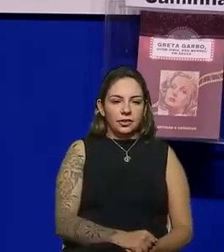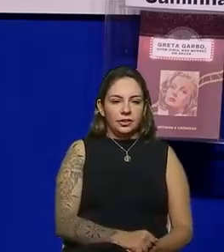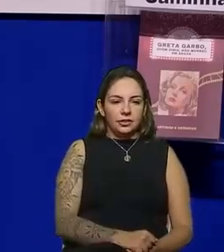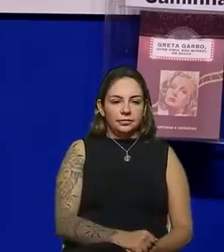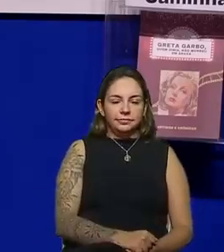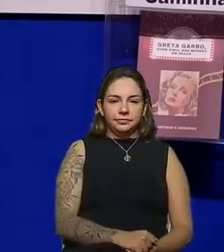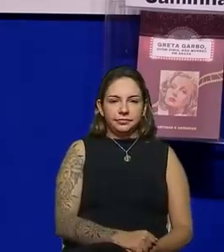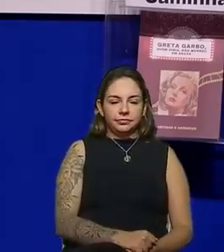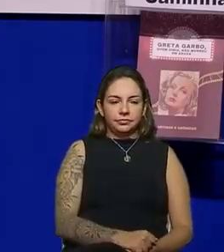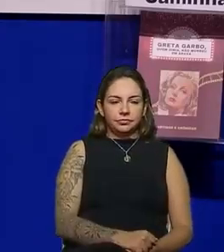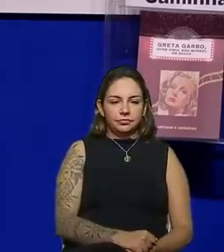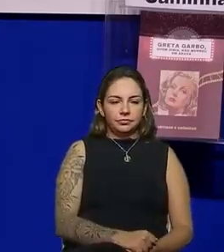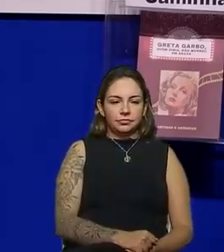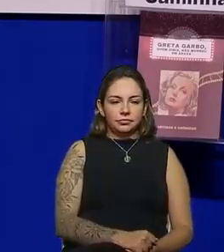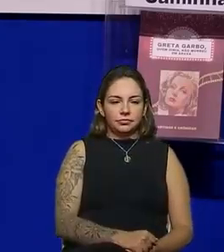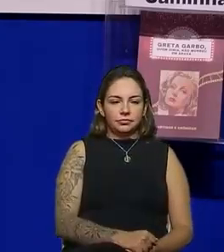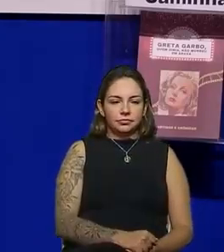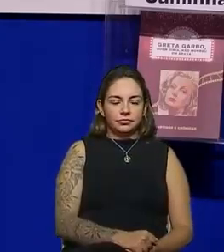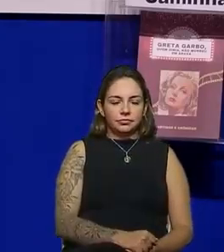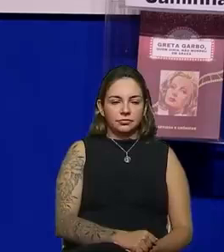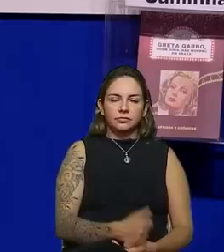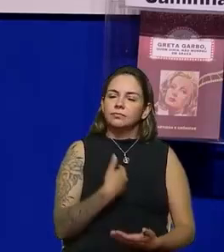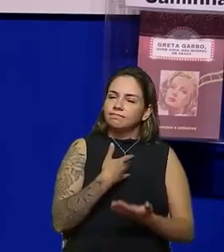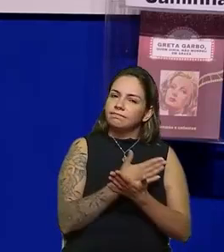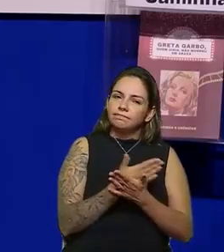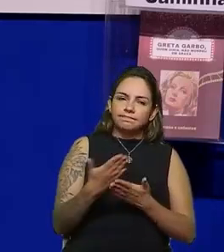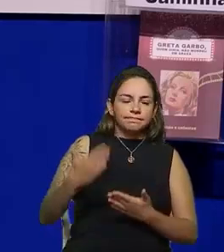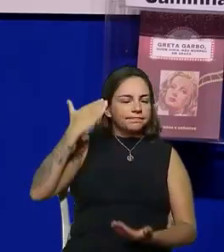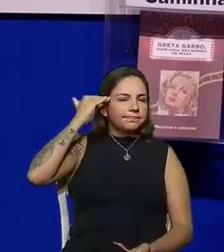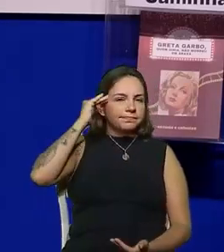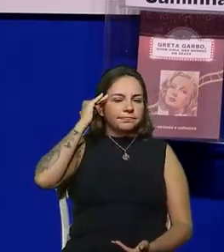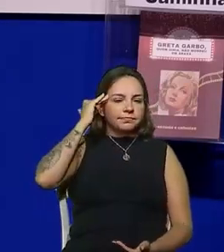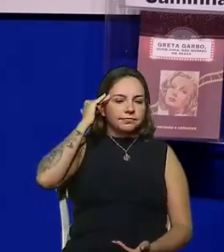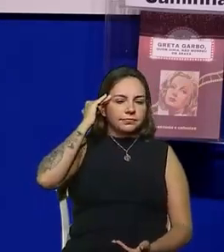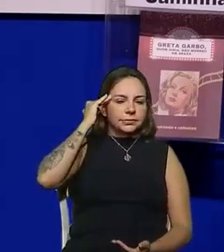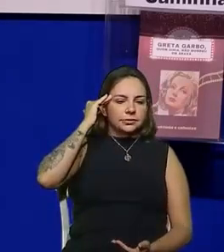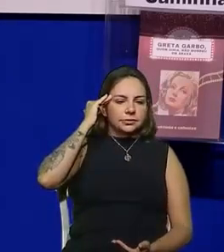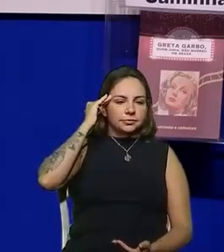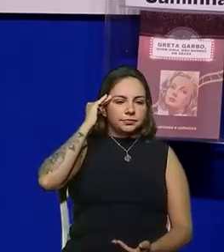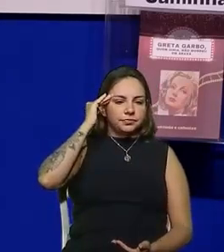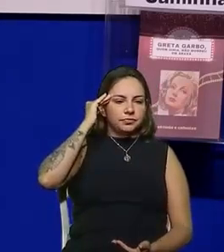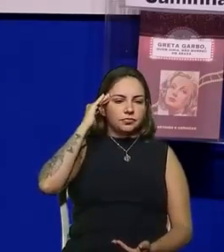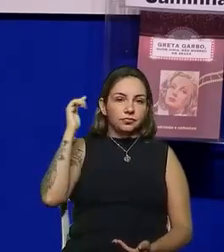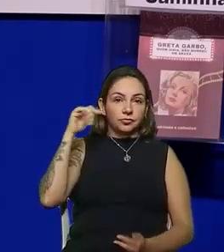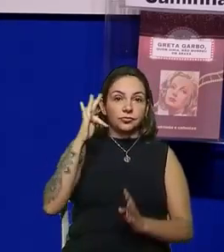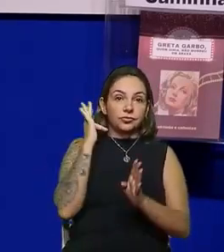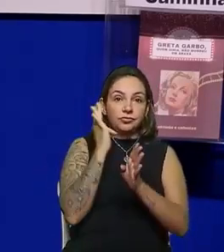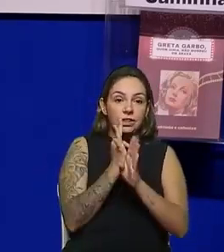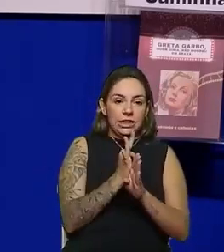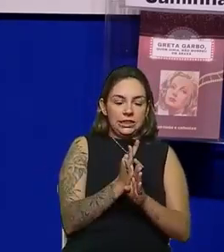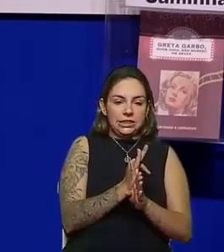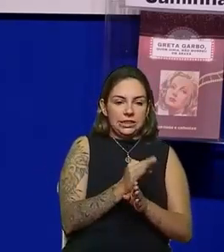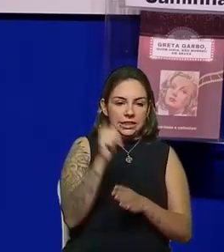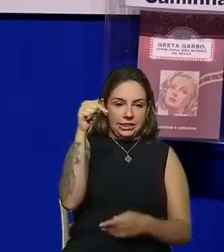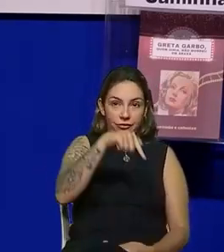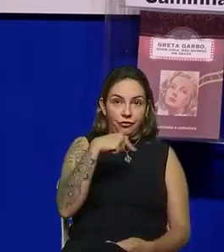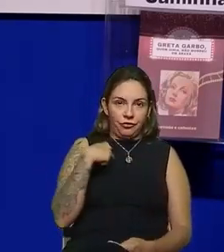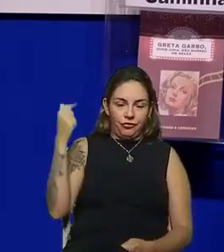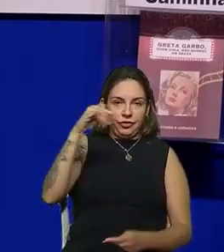não? E aí eu comecei a entender, principalmente quando eu vinha passar as férias na minha adolescência